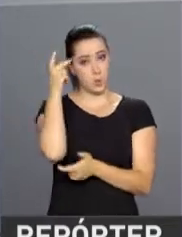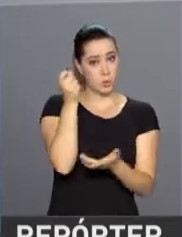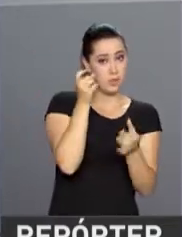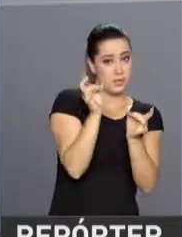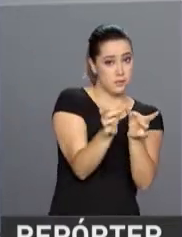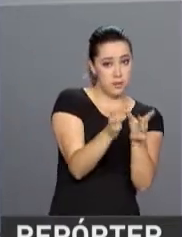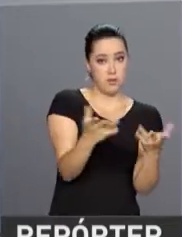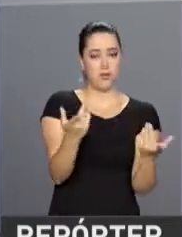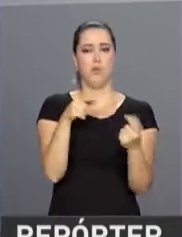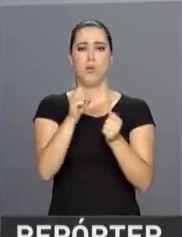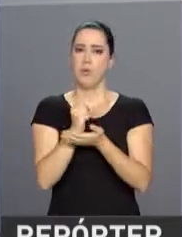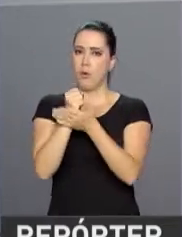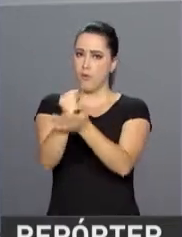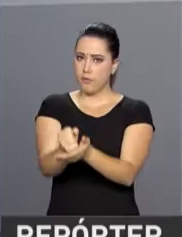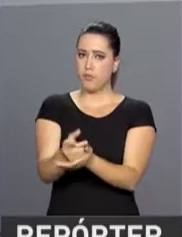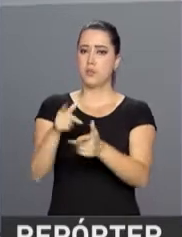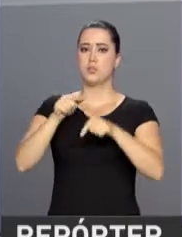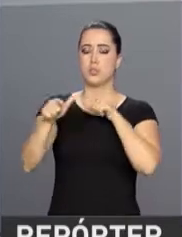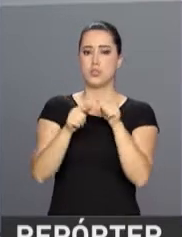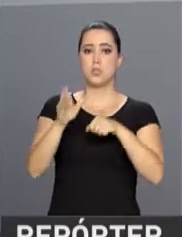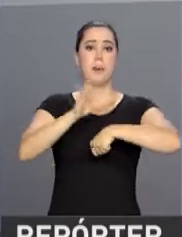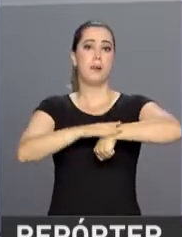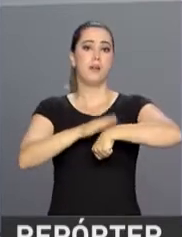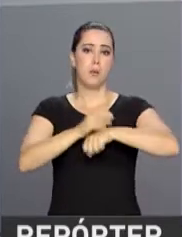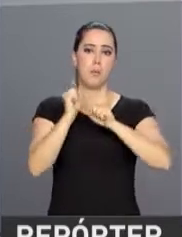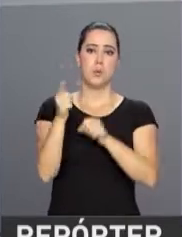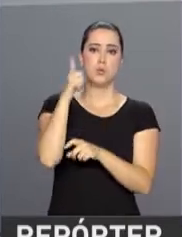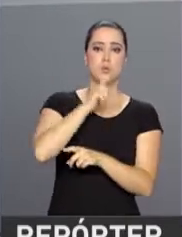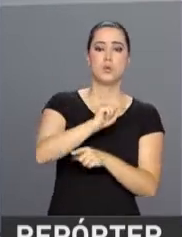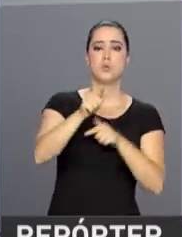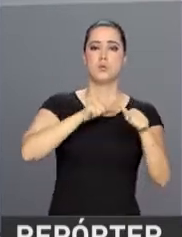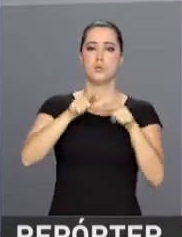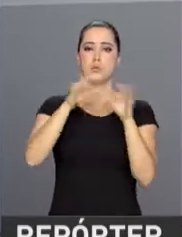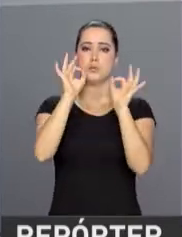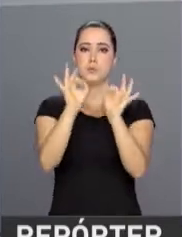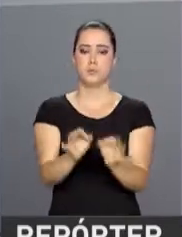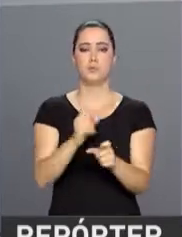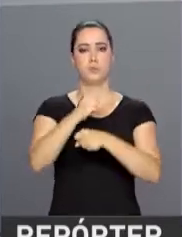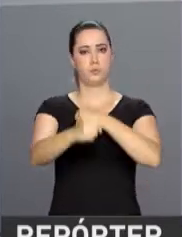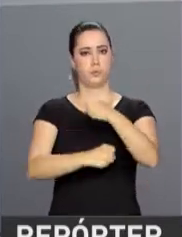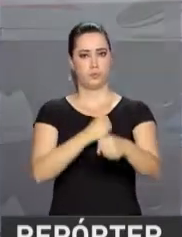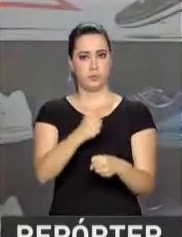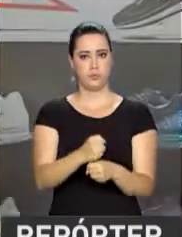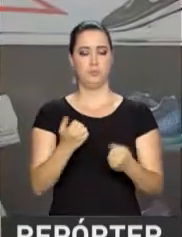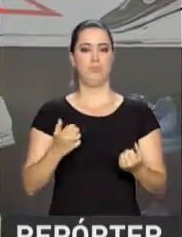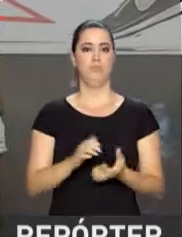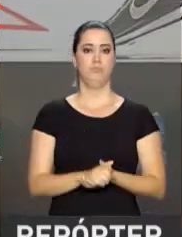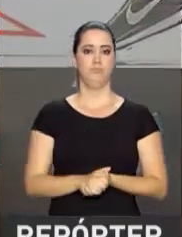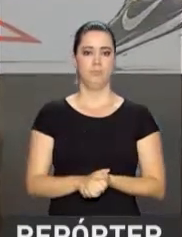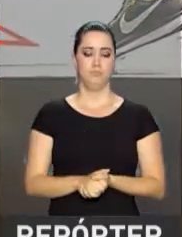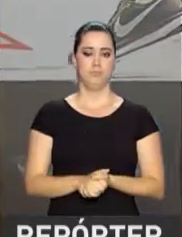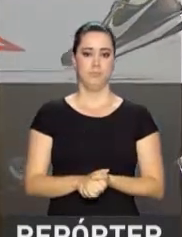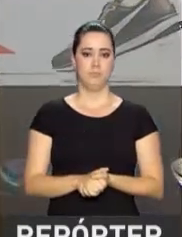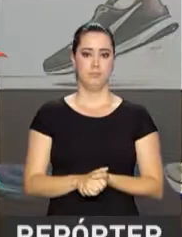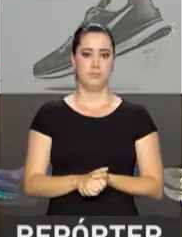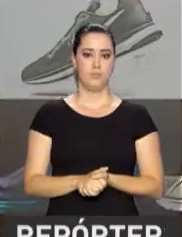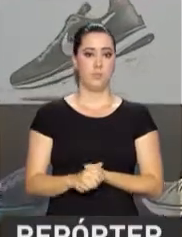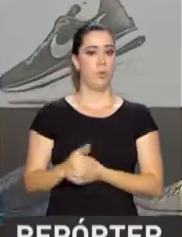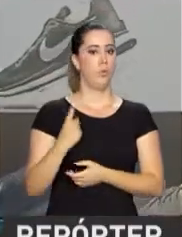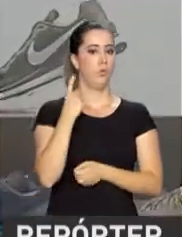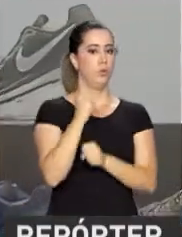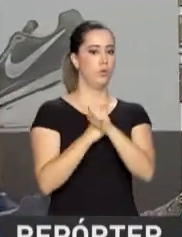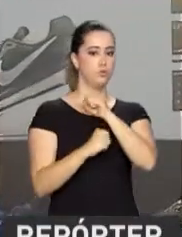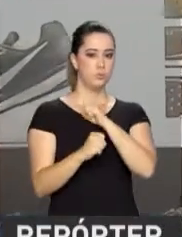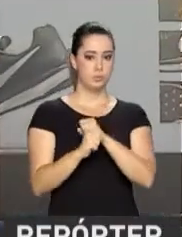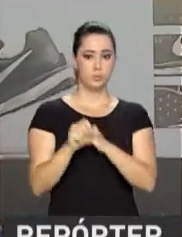como temporário quem sabe pode surgir a chance de conseguir um emprego fixo para o ano que vem há cerca de um ano